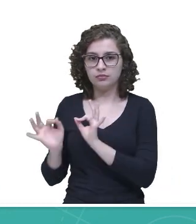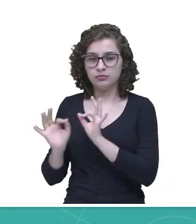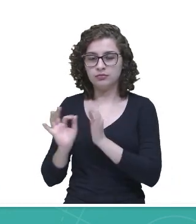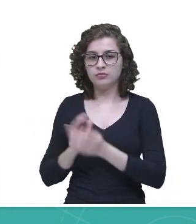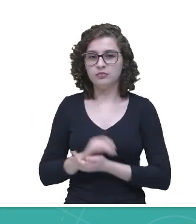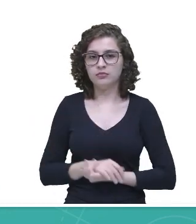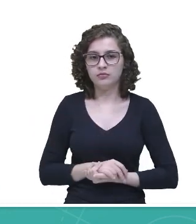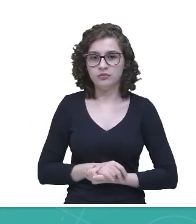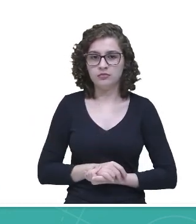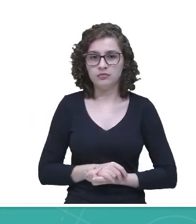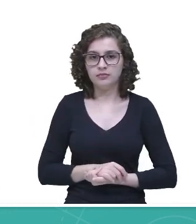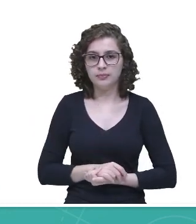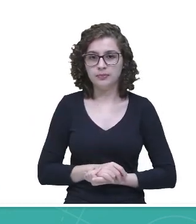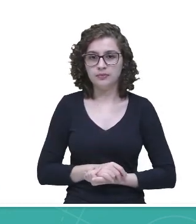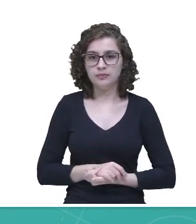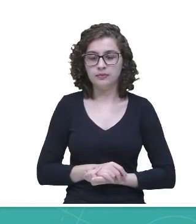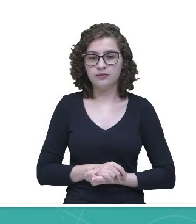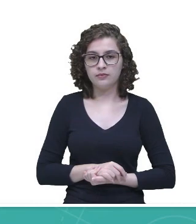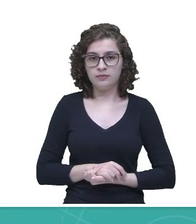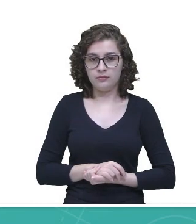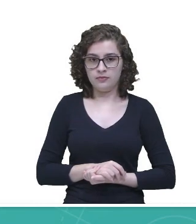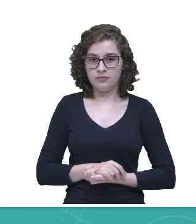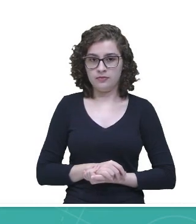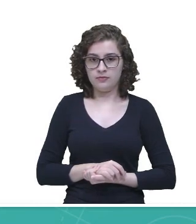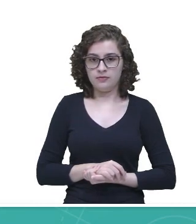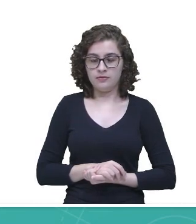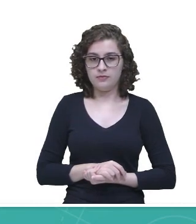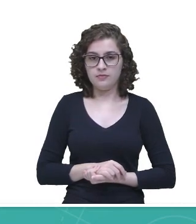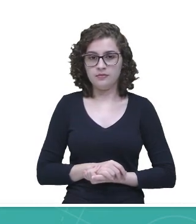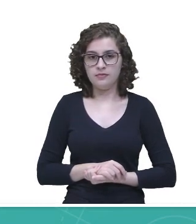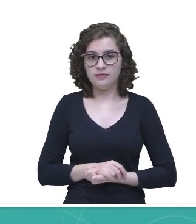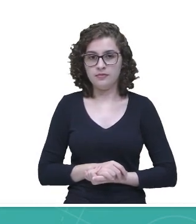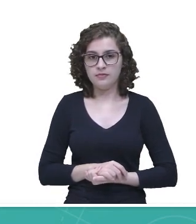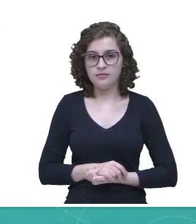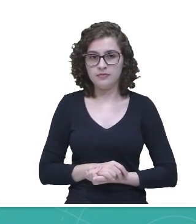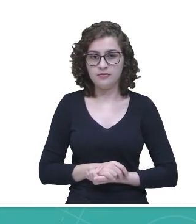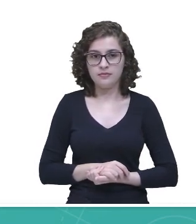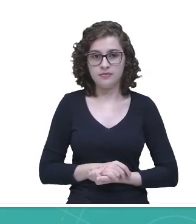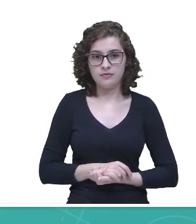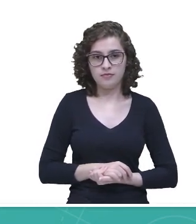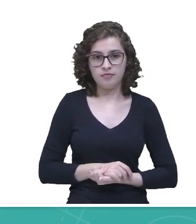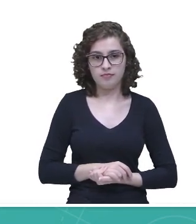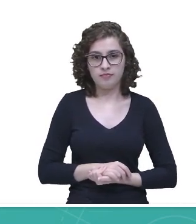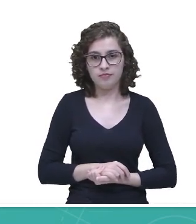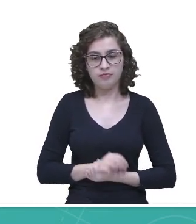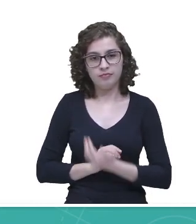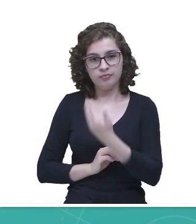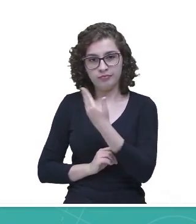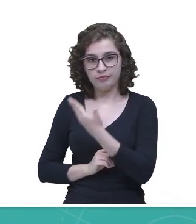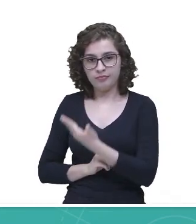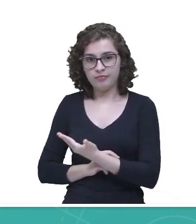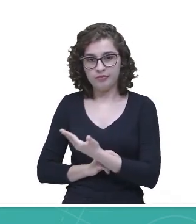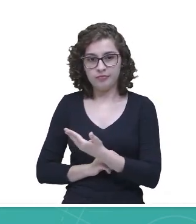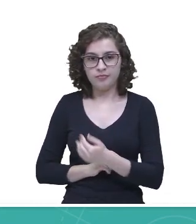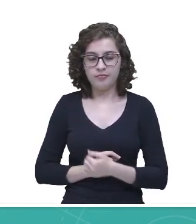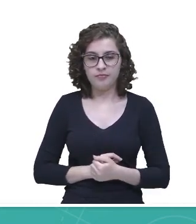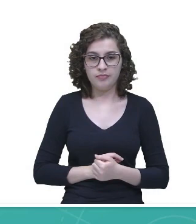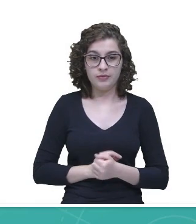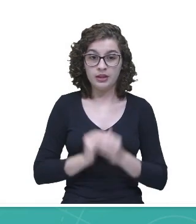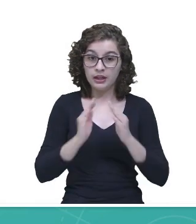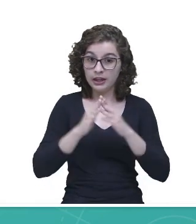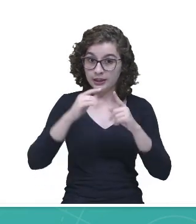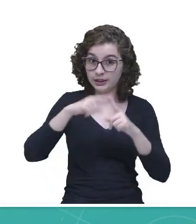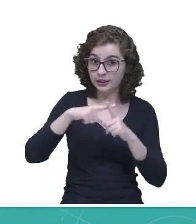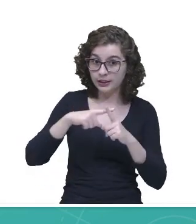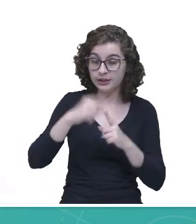nossos alunos aí. Alternativa D, aprendam sempre essa sequência. Olha aí, clero, nobreza e camponeses. Isso